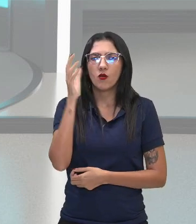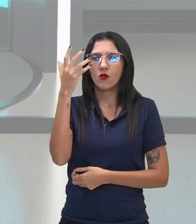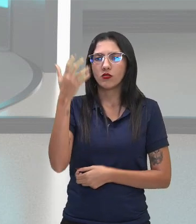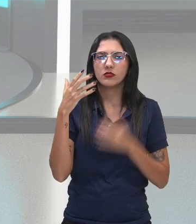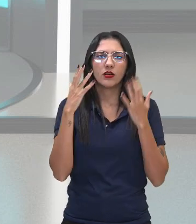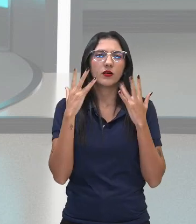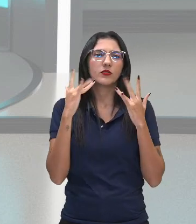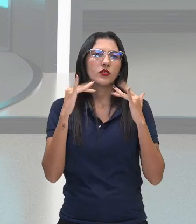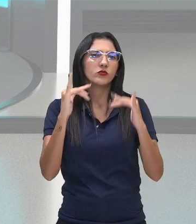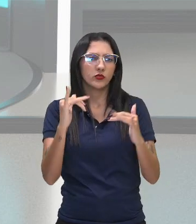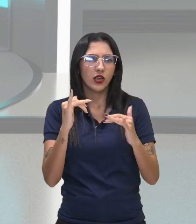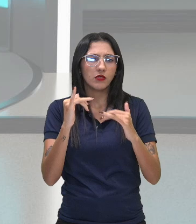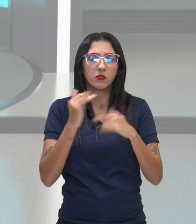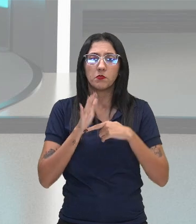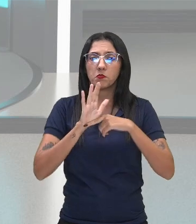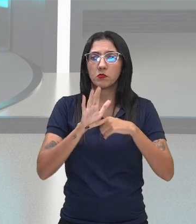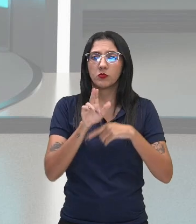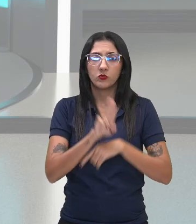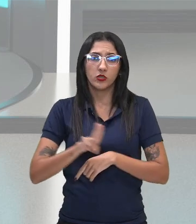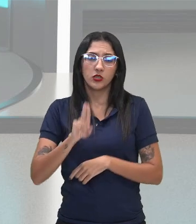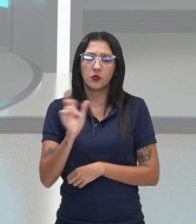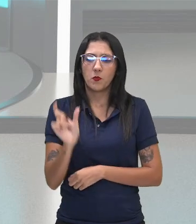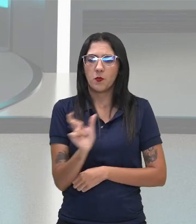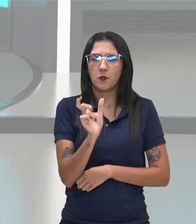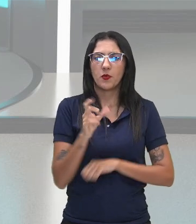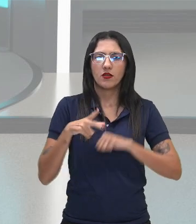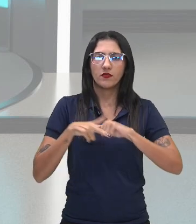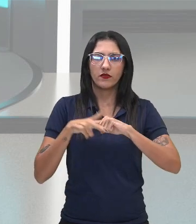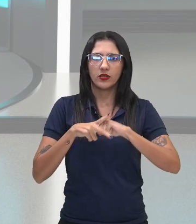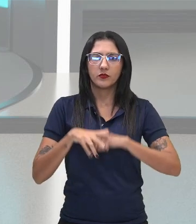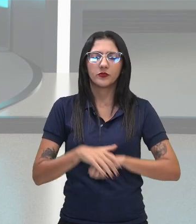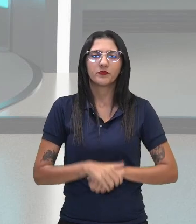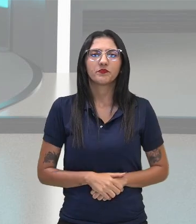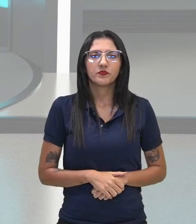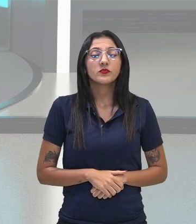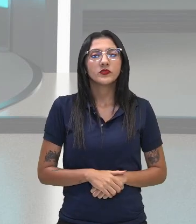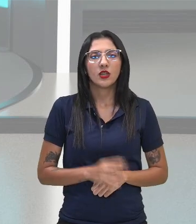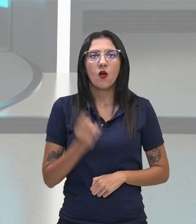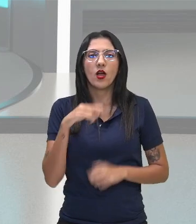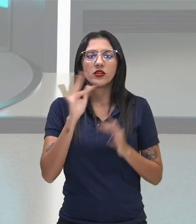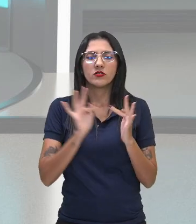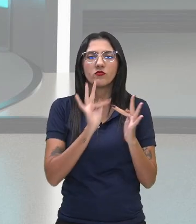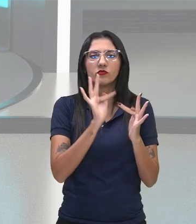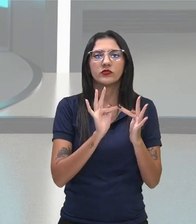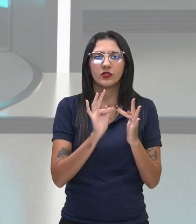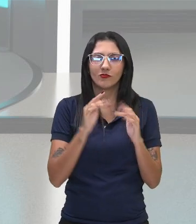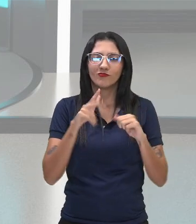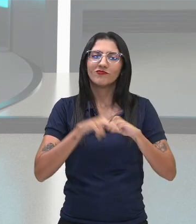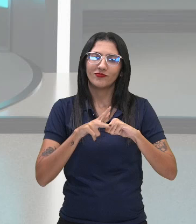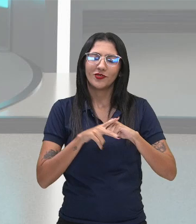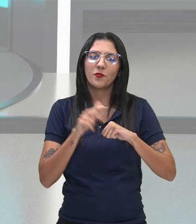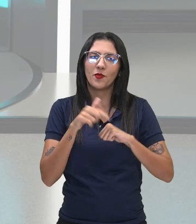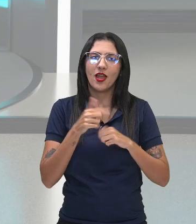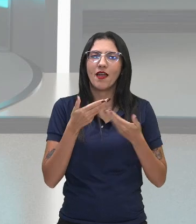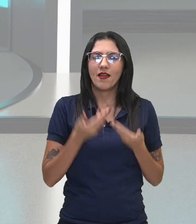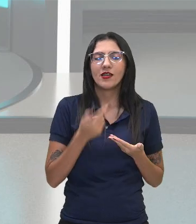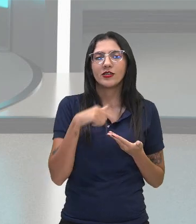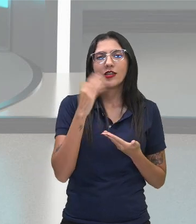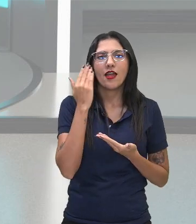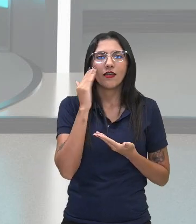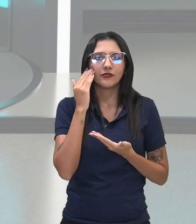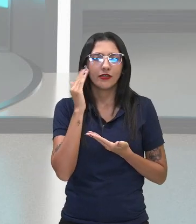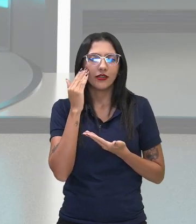fenômenos expressados pelo verbo. Então, a função do verbo é isso, é expressar,